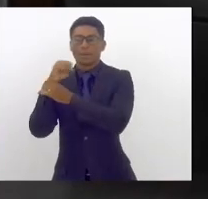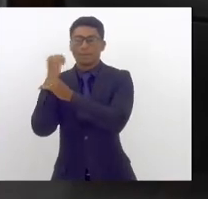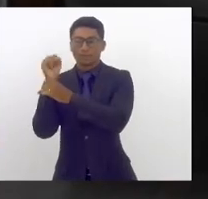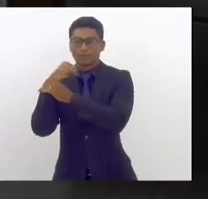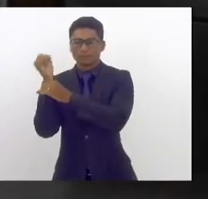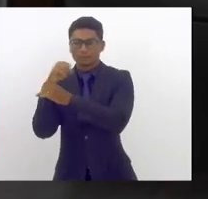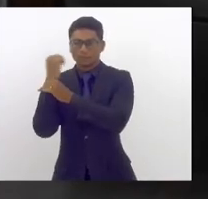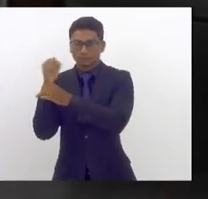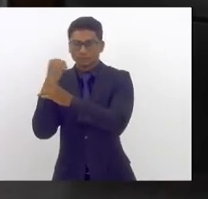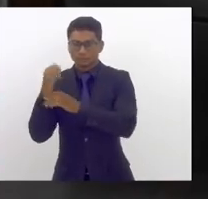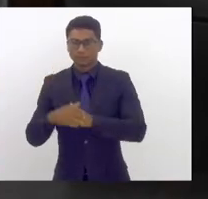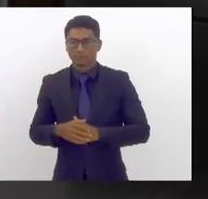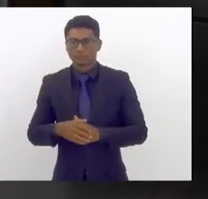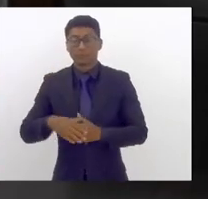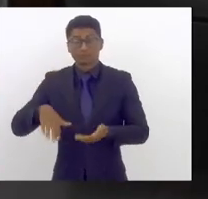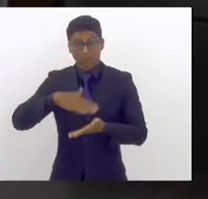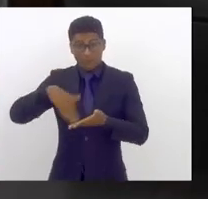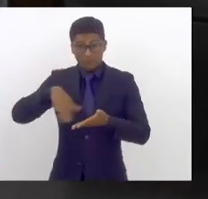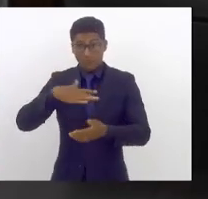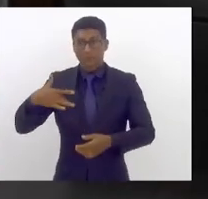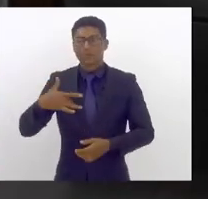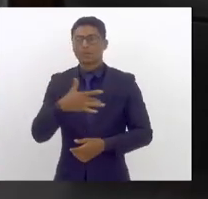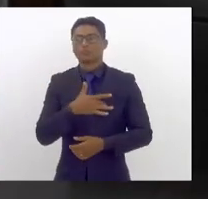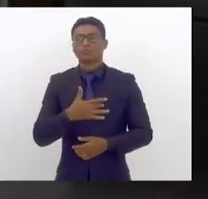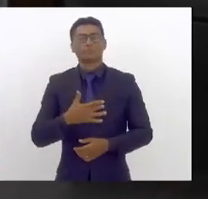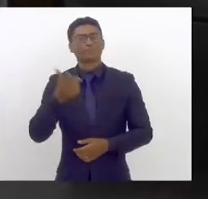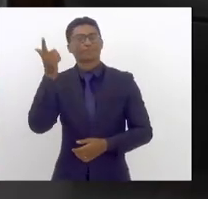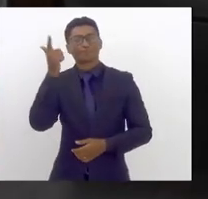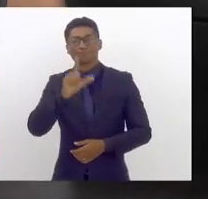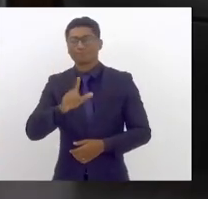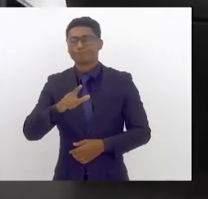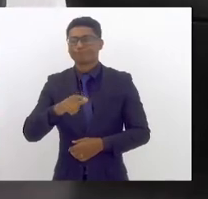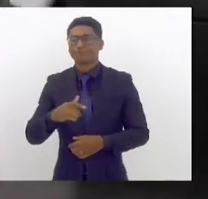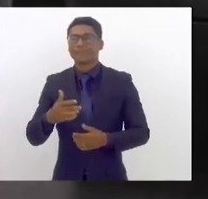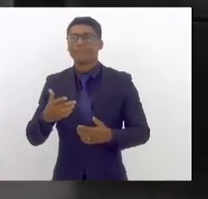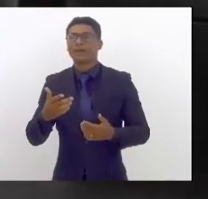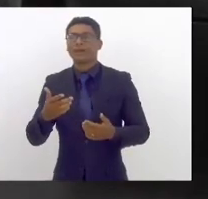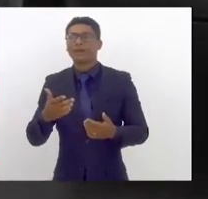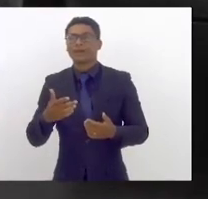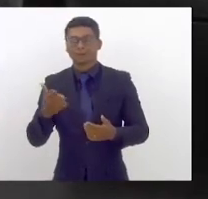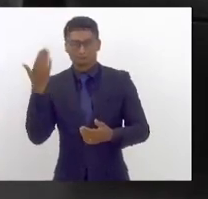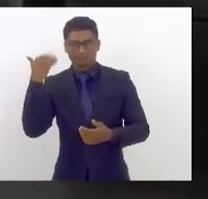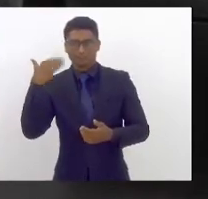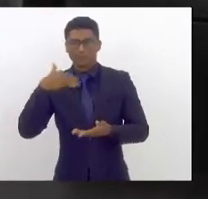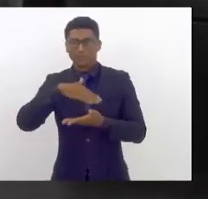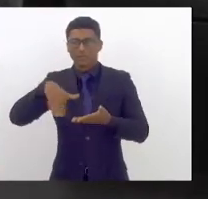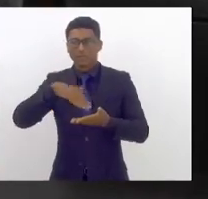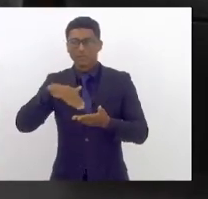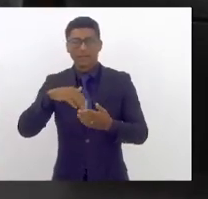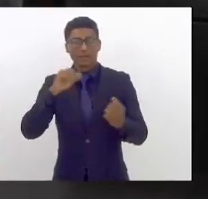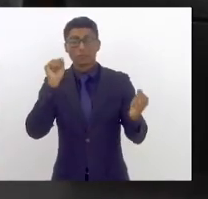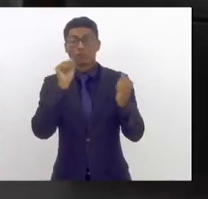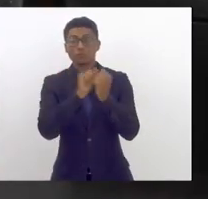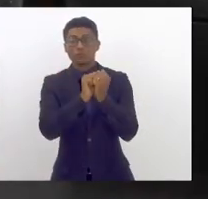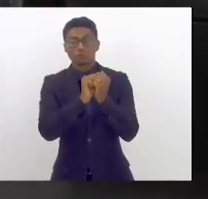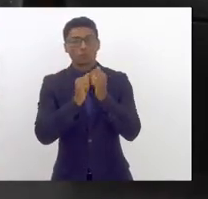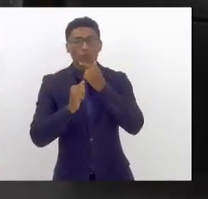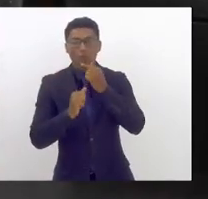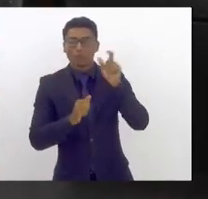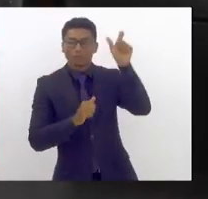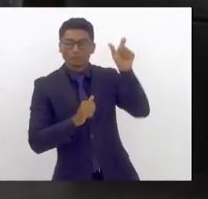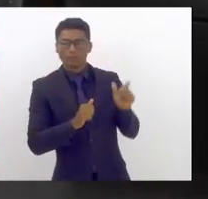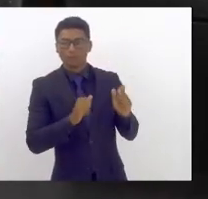e a secretaria de saúde teve um grande papel nesse sentido eu estive com o secretário quando nós construímos essa essa